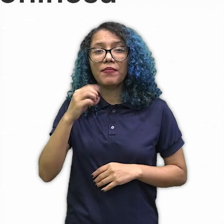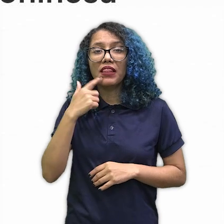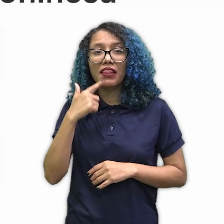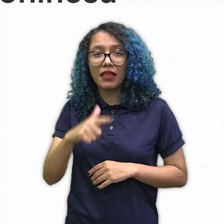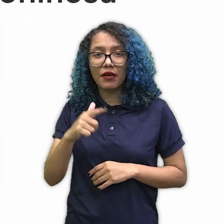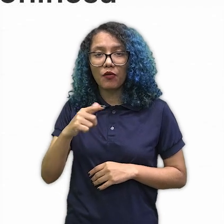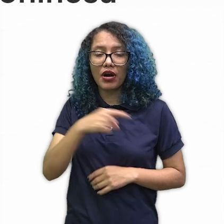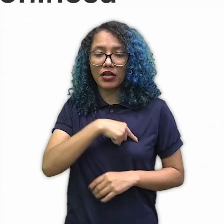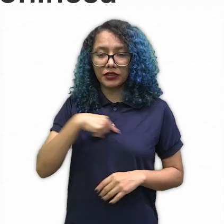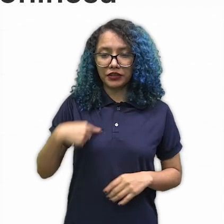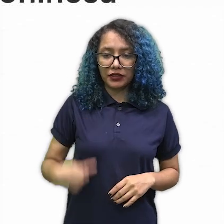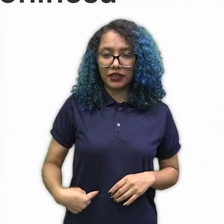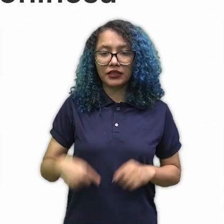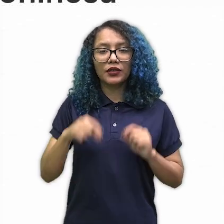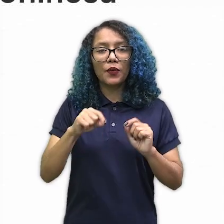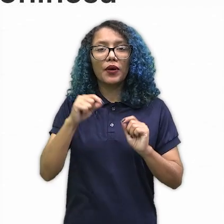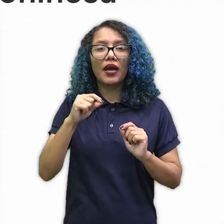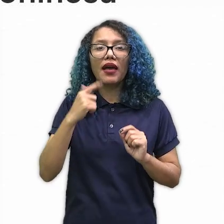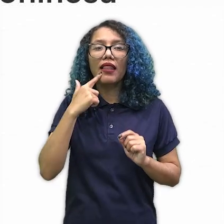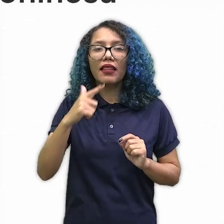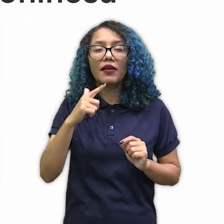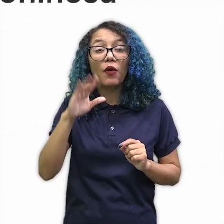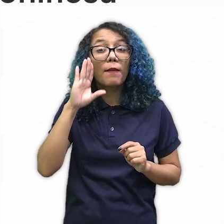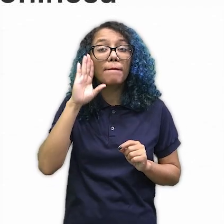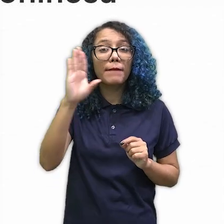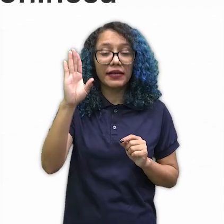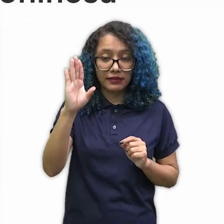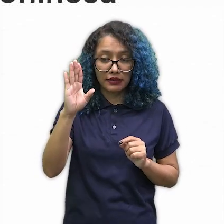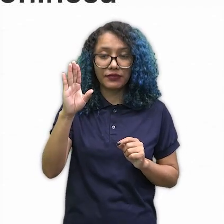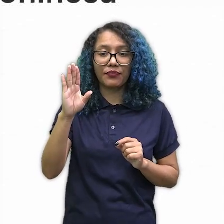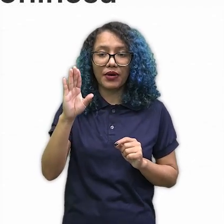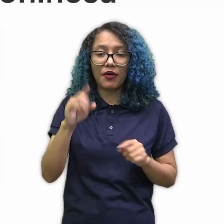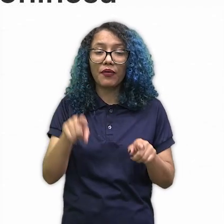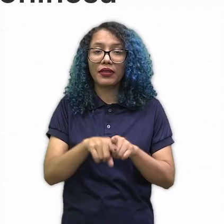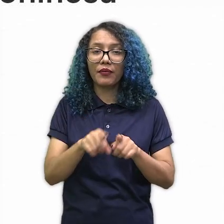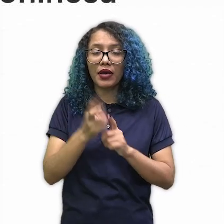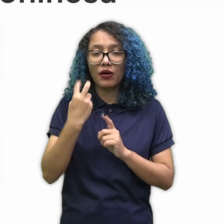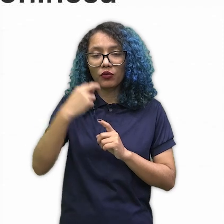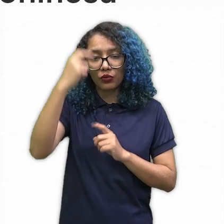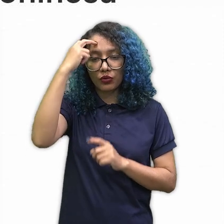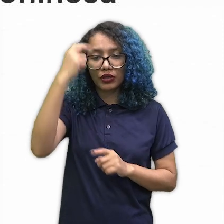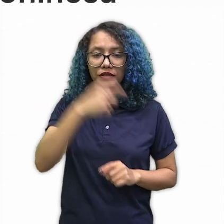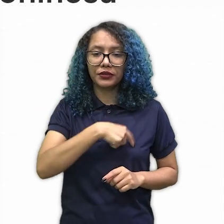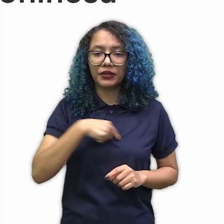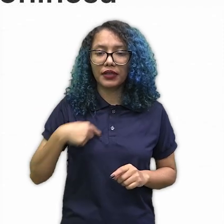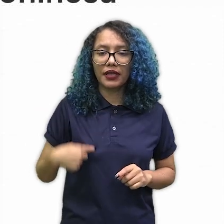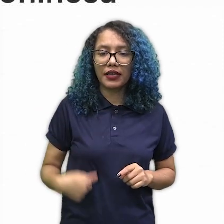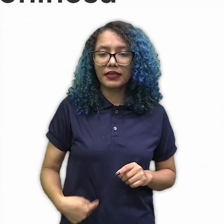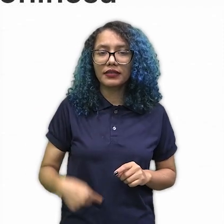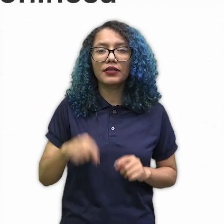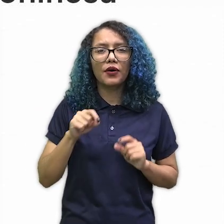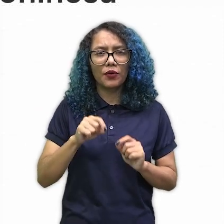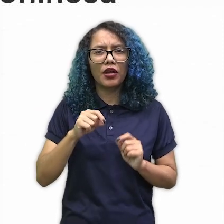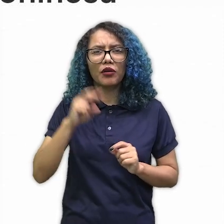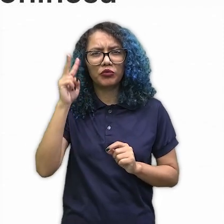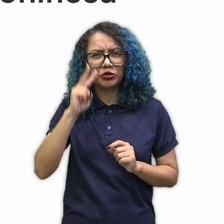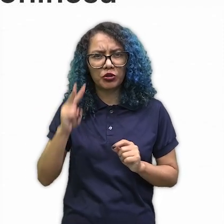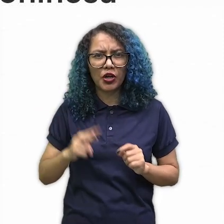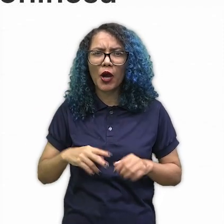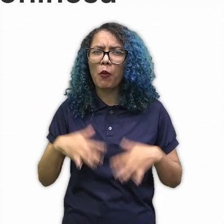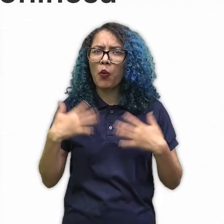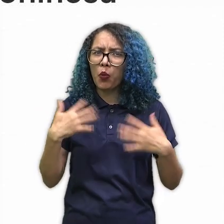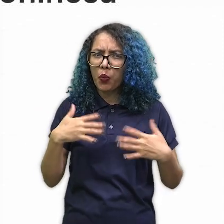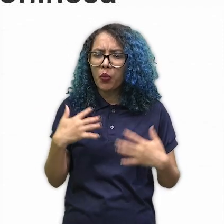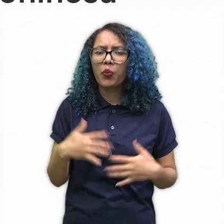vai ser o idioma principal e a cultura chinesa ela vai ser caracterizada por sua rica história,